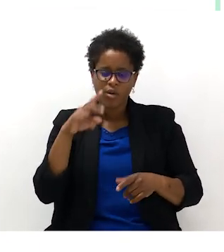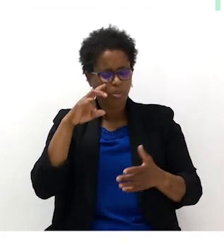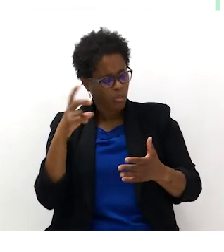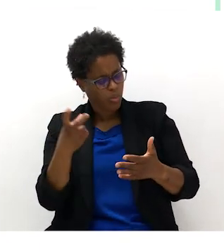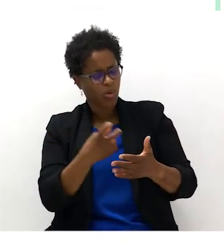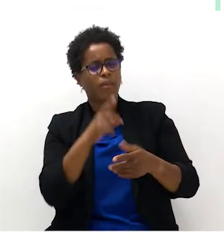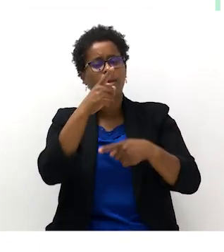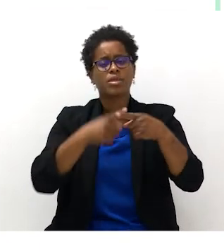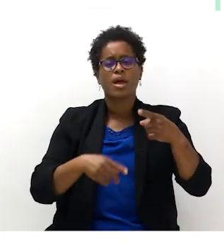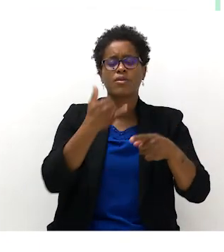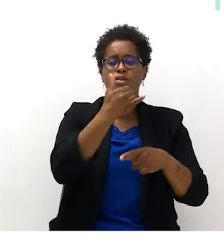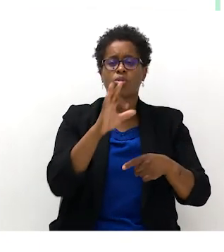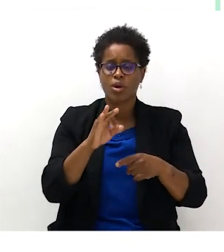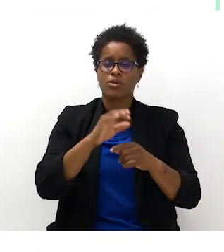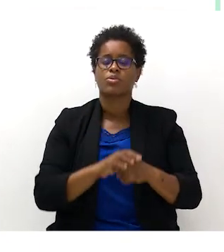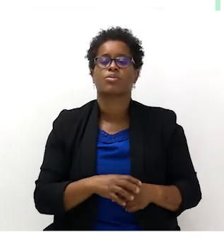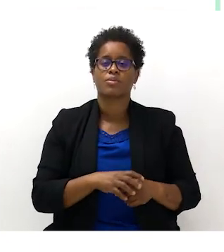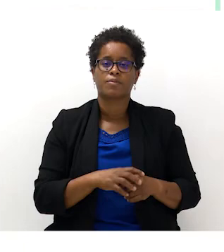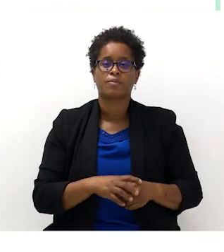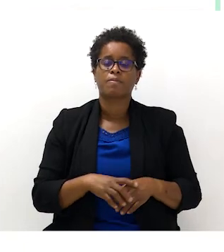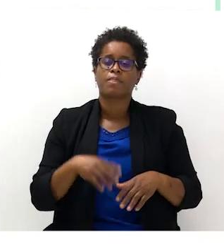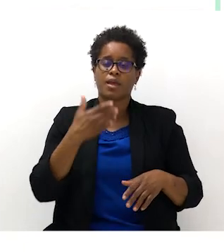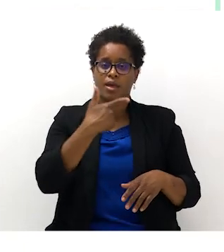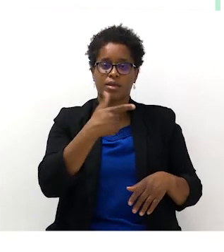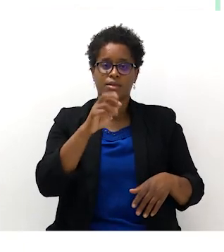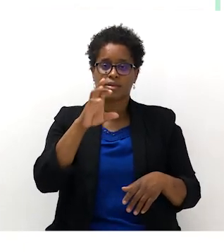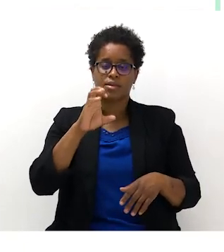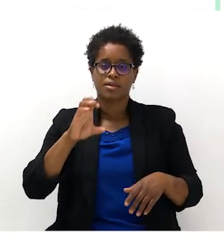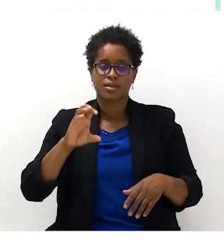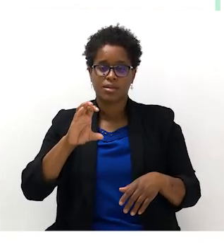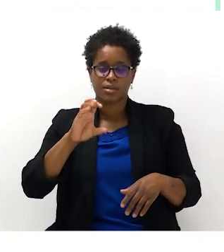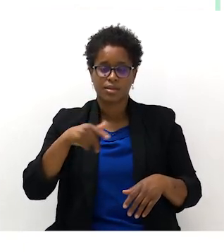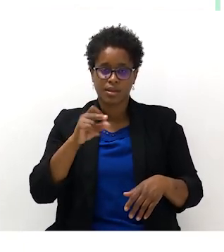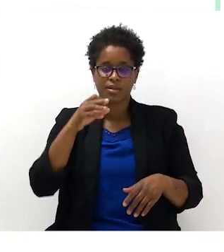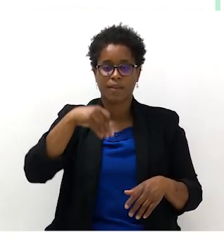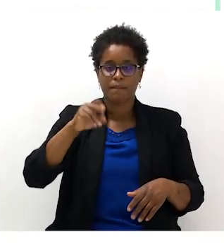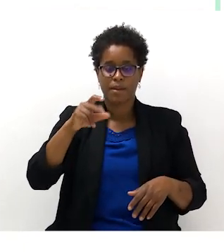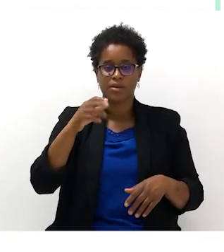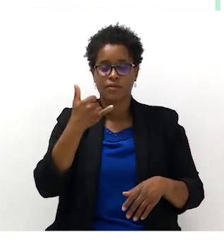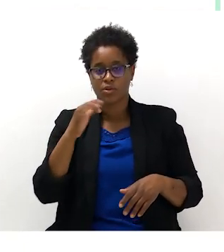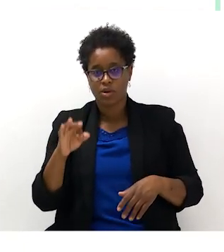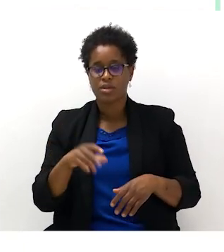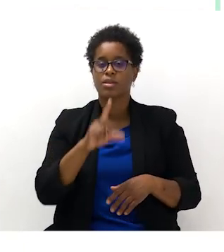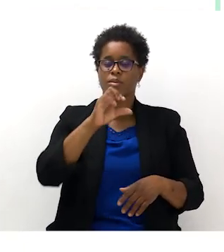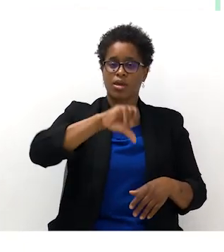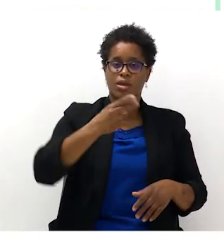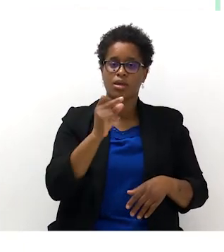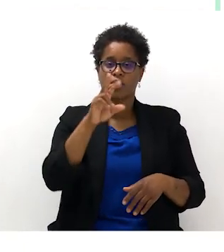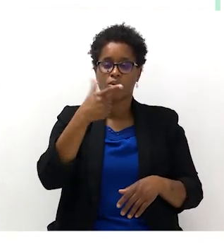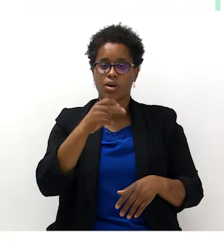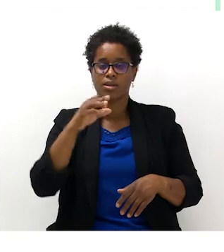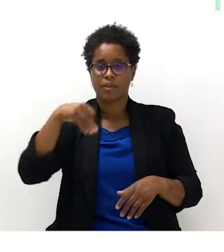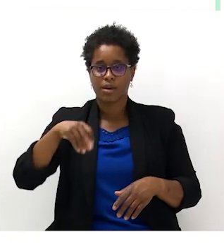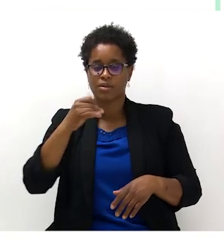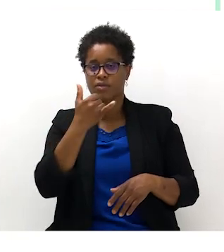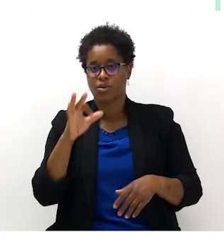procurar metade de 24, a terça parte de 24 e a quarta parte de